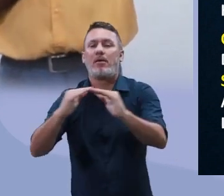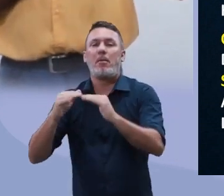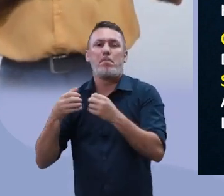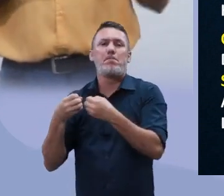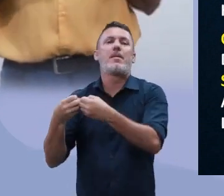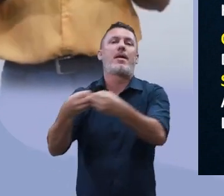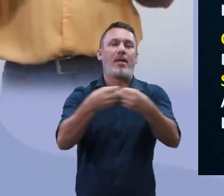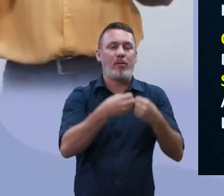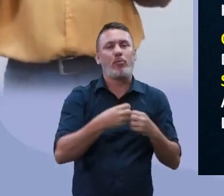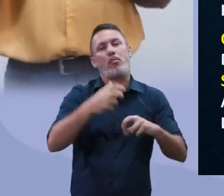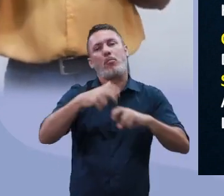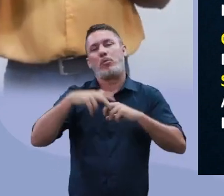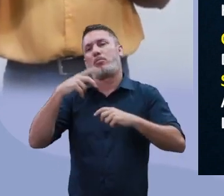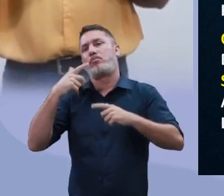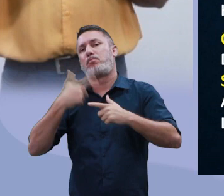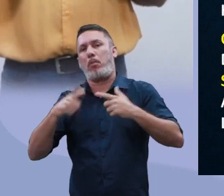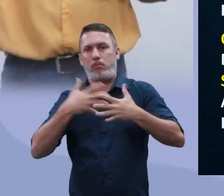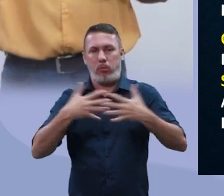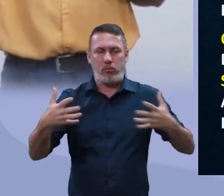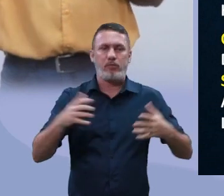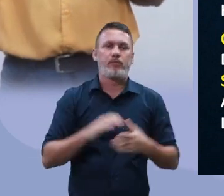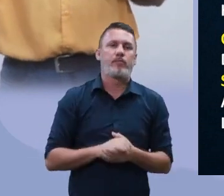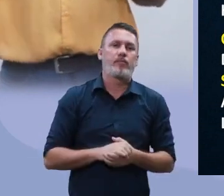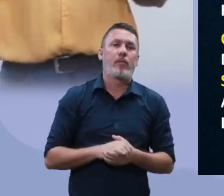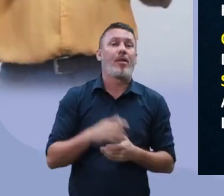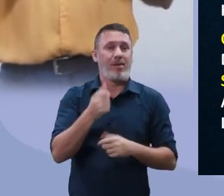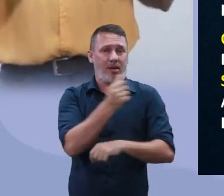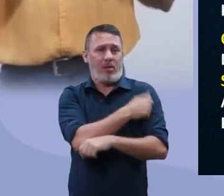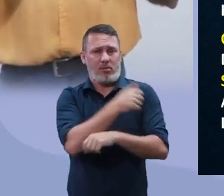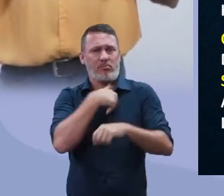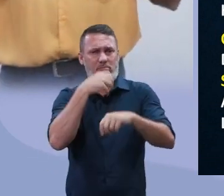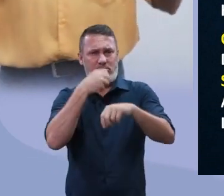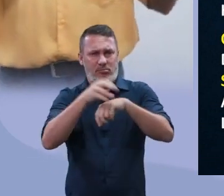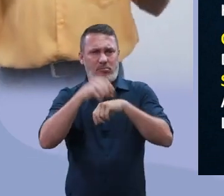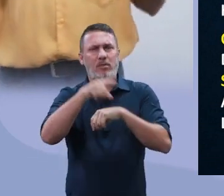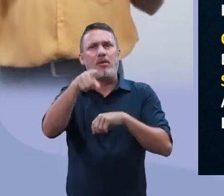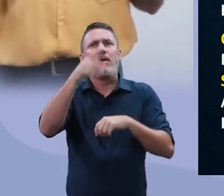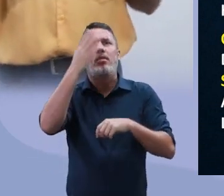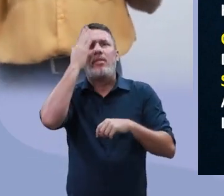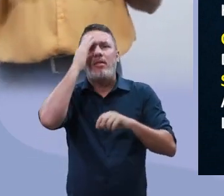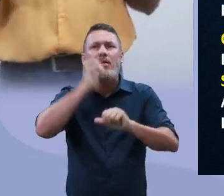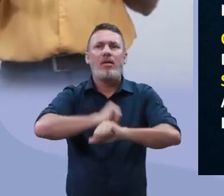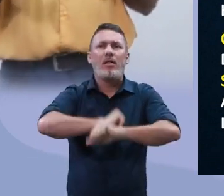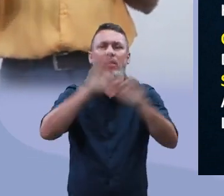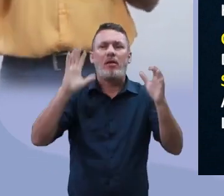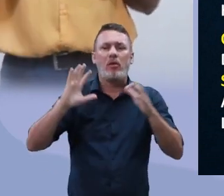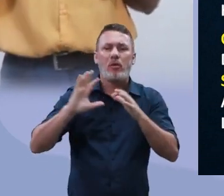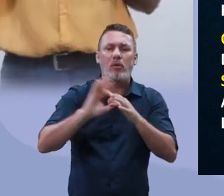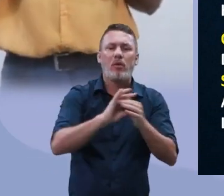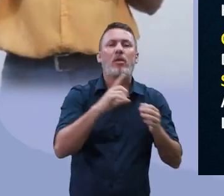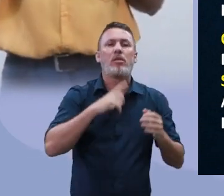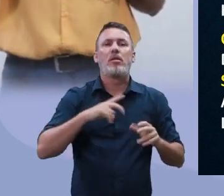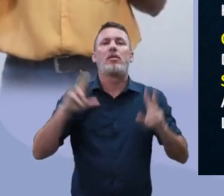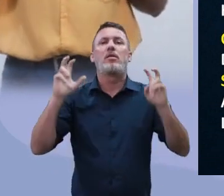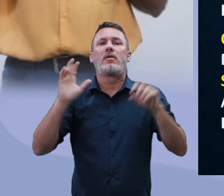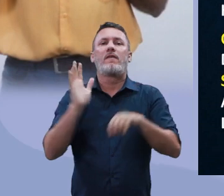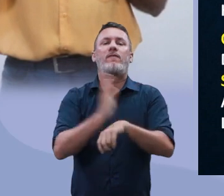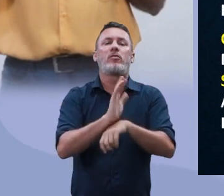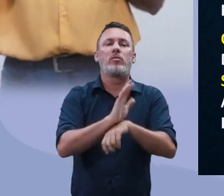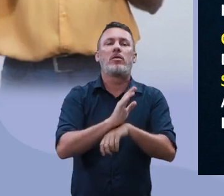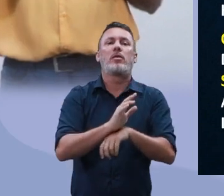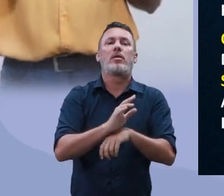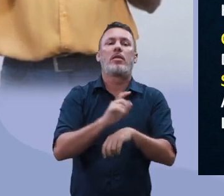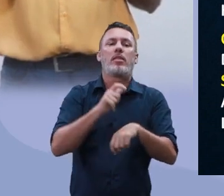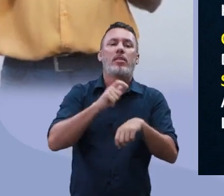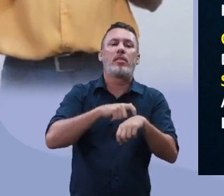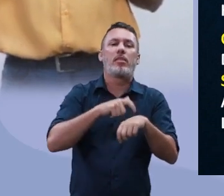eu gosto de colocar para os alunos, para você conseguir ter uma visibilidade nesse contexto, é o filme Tempos Modernos do Chaplin,